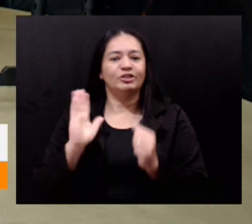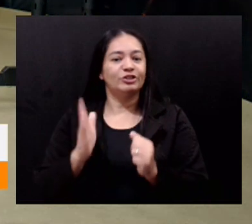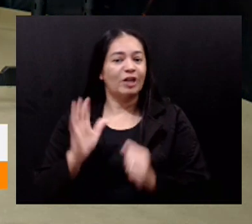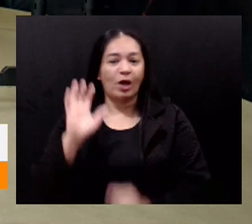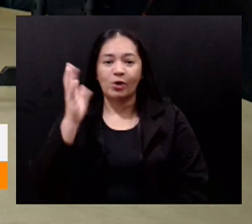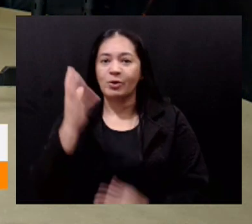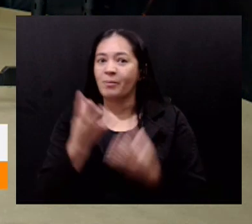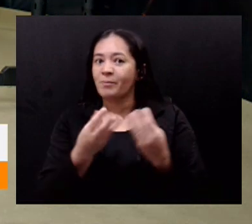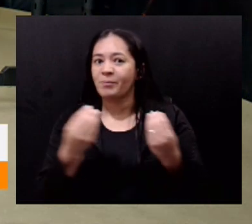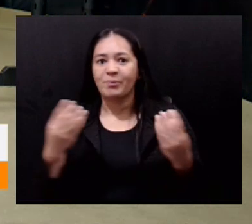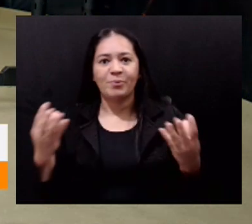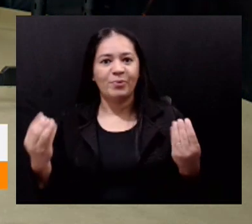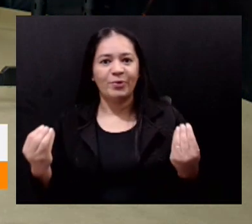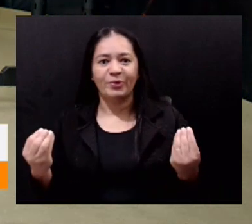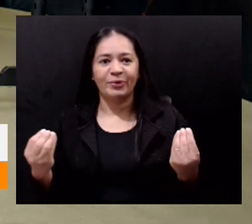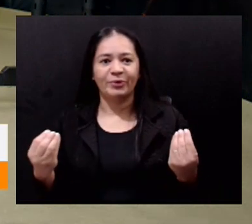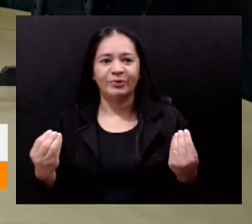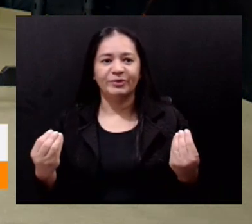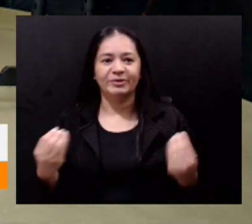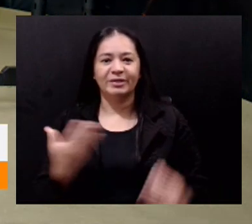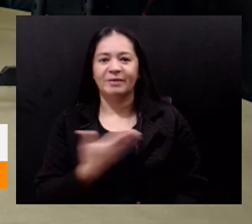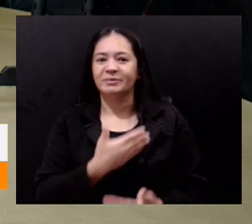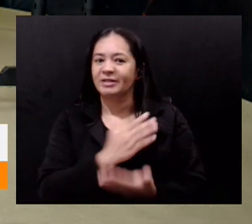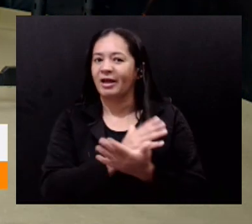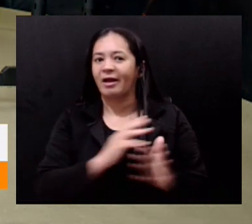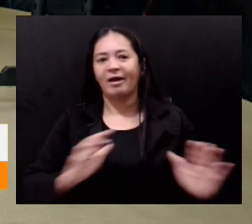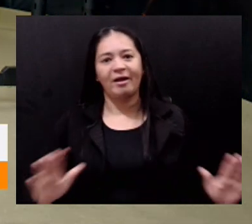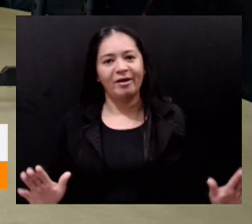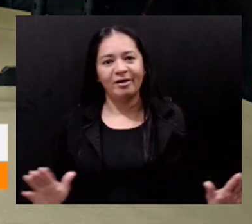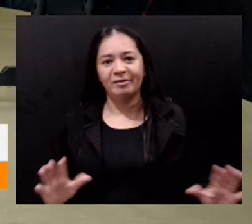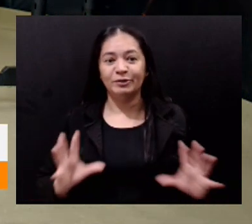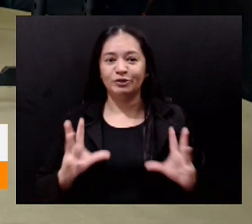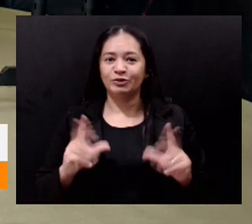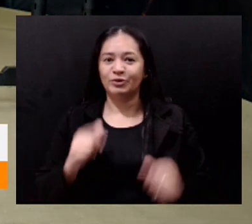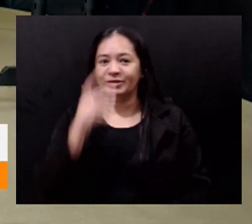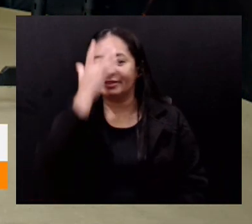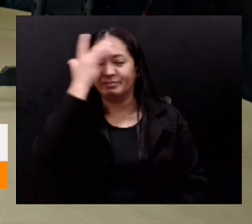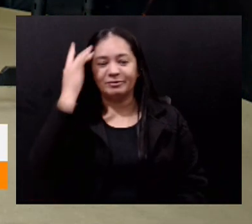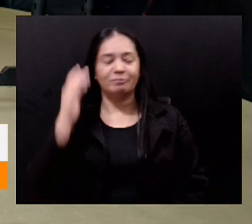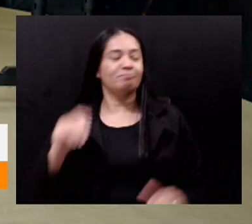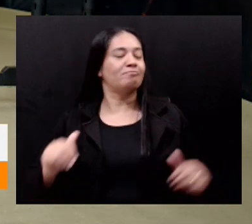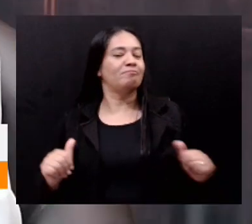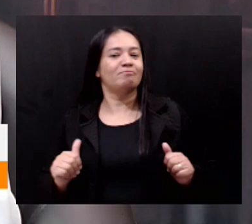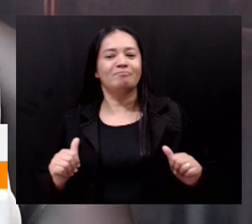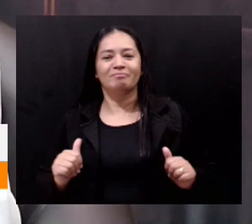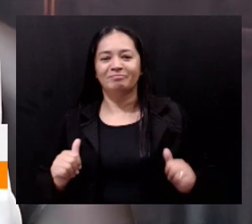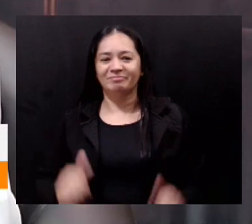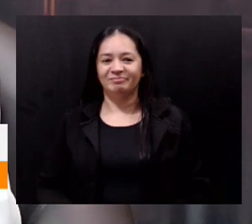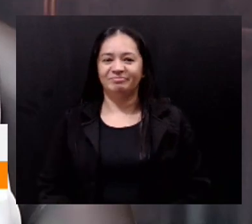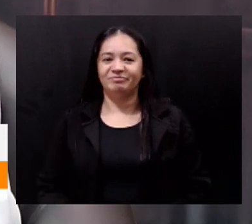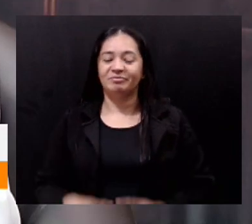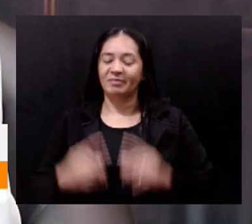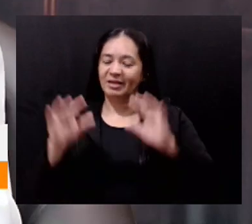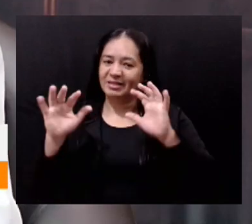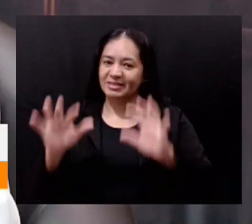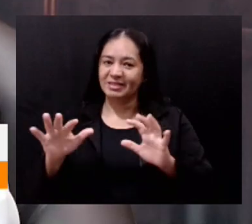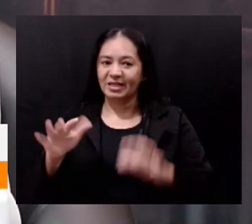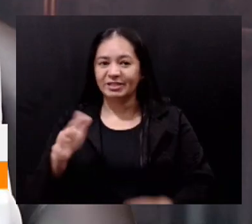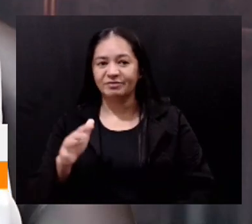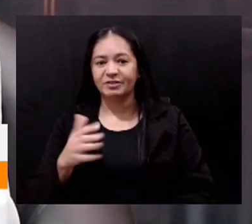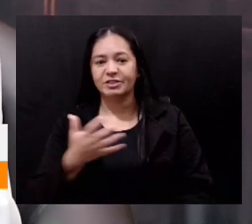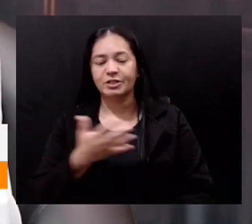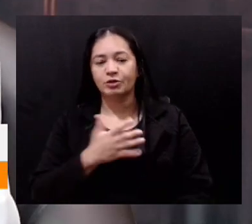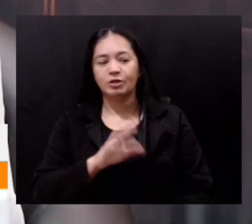de Ah, mas encerrar uma atrás da amizade. tela, todo Atrás da mundo é o tela é mais bichão, né? fácil, isso mesmo. Mas é isso, né, muitas vezes eu não gostei o que a pessoa falou, o que